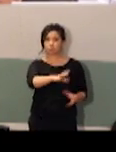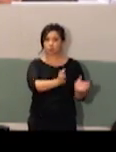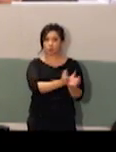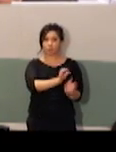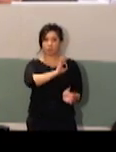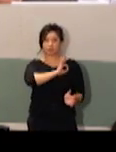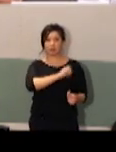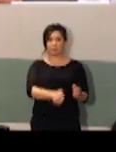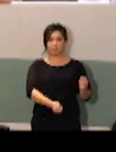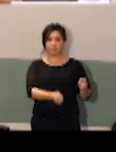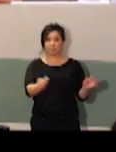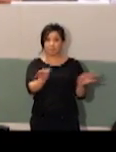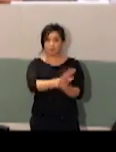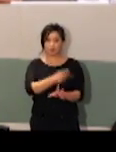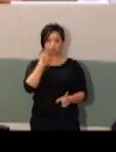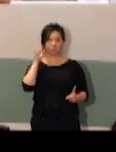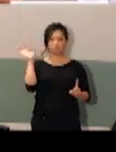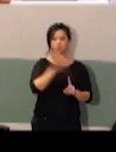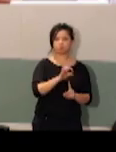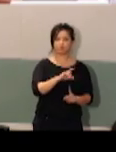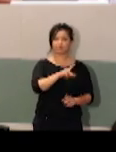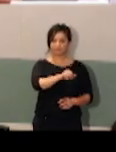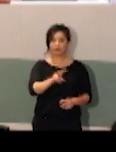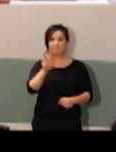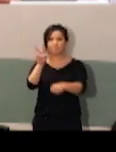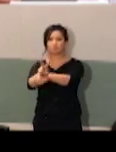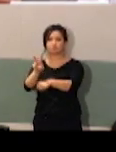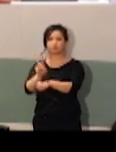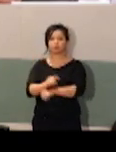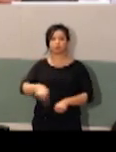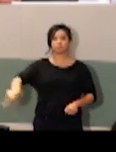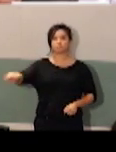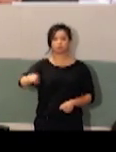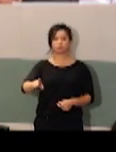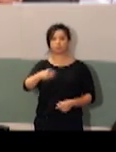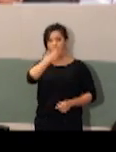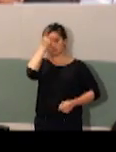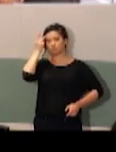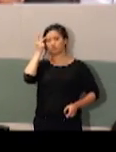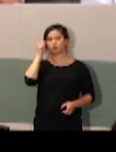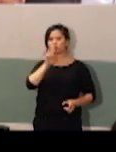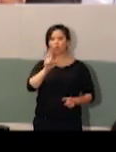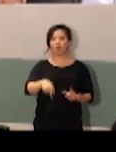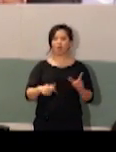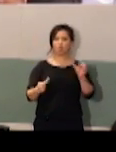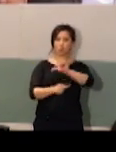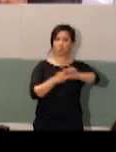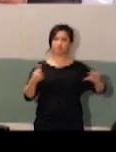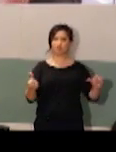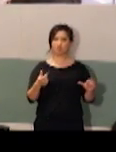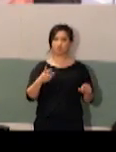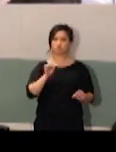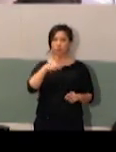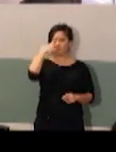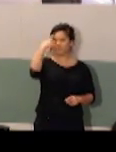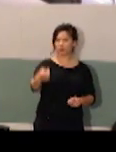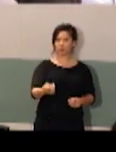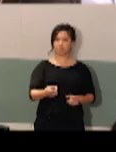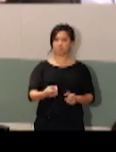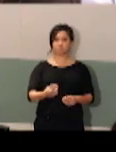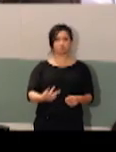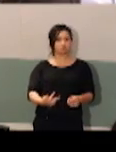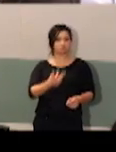sociais estarão nas ruas protegendo os cidadãos, e não o contrário. E diria para vocês que, além